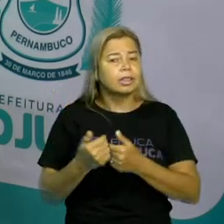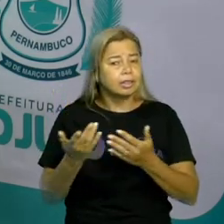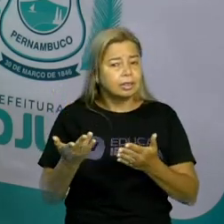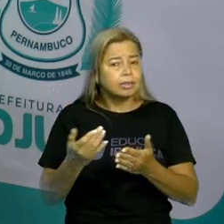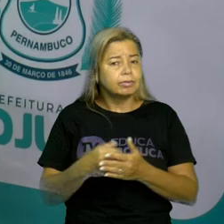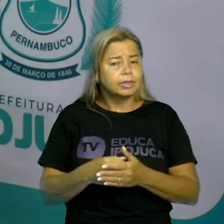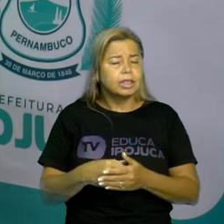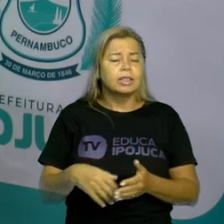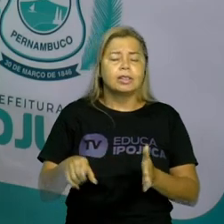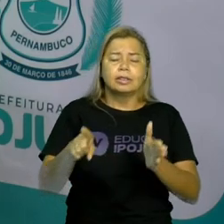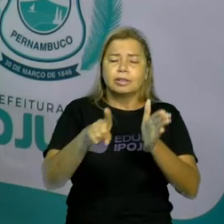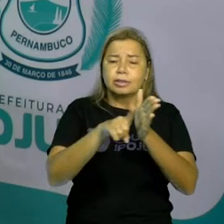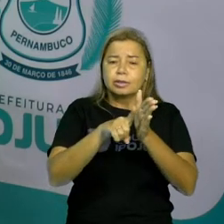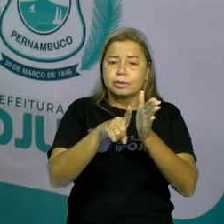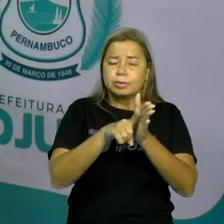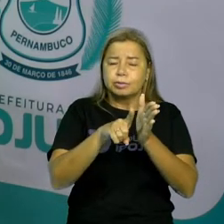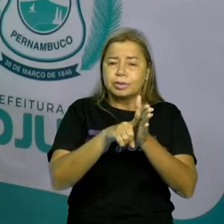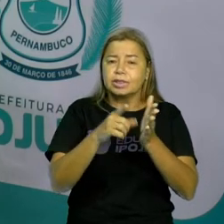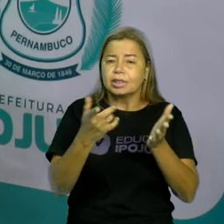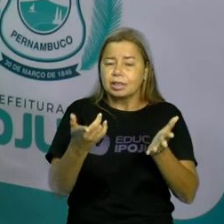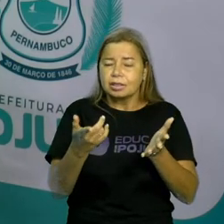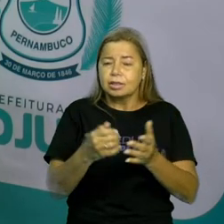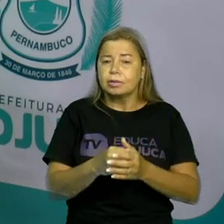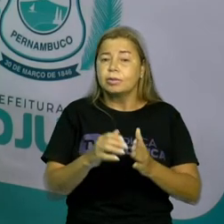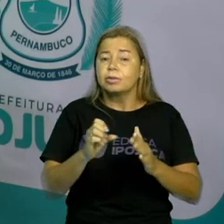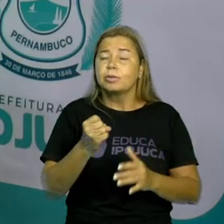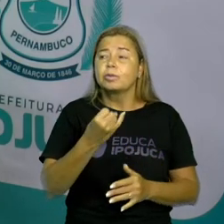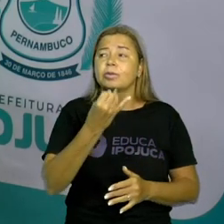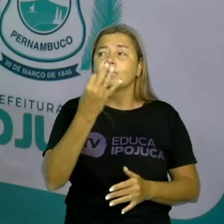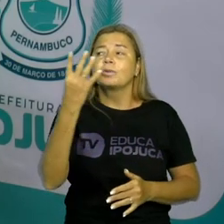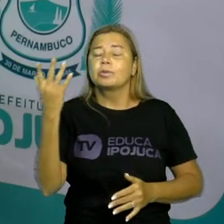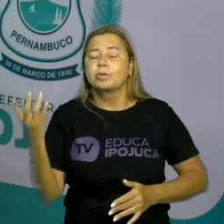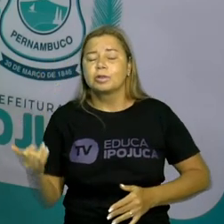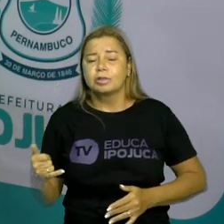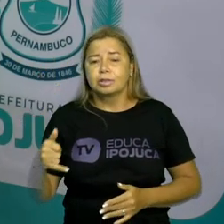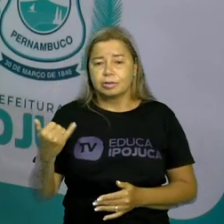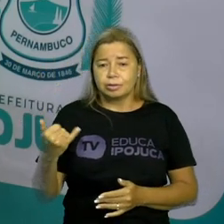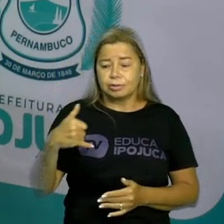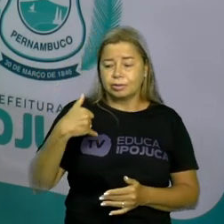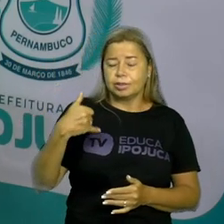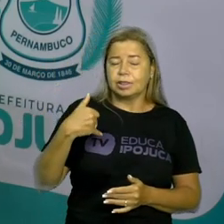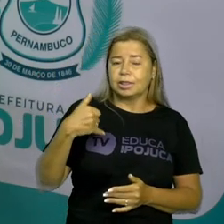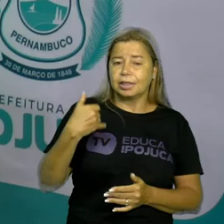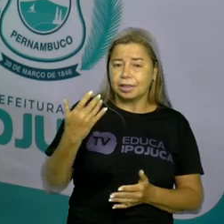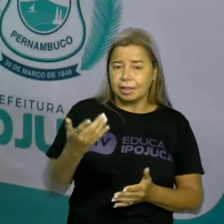uma continha de subtração e vai descobrir quantos anos ela vai completar este ano.